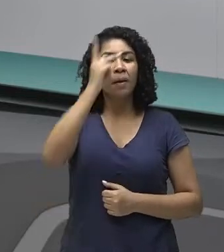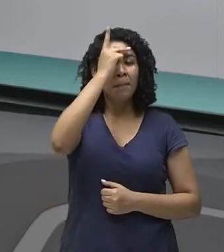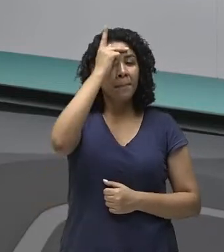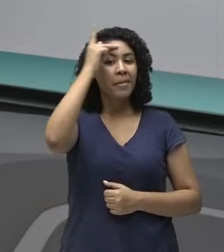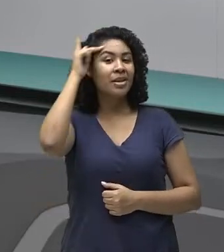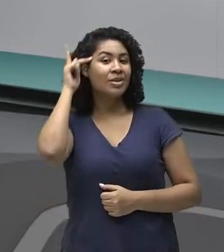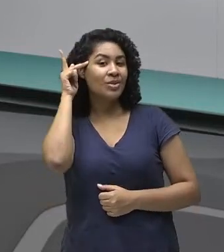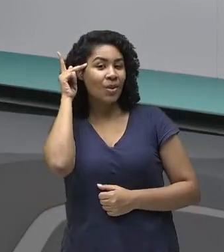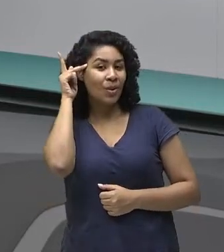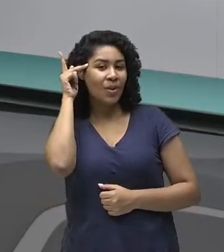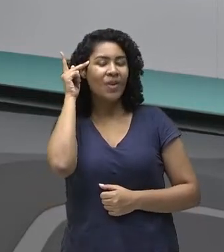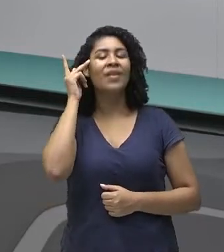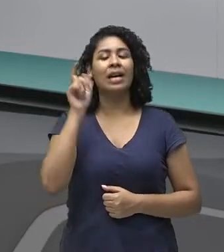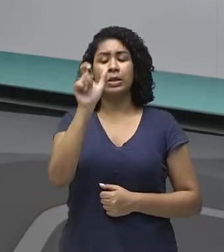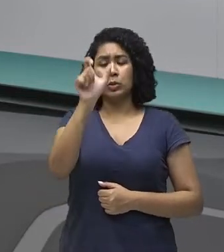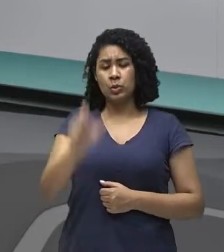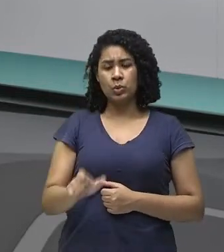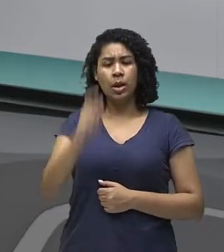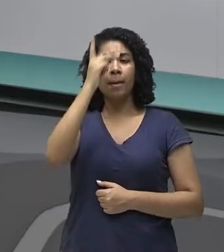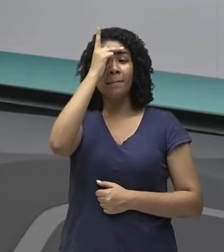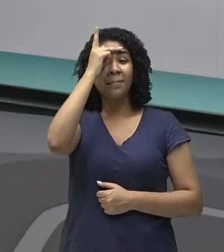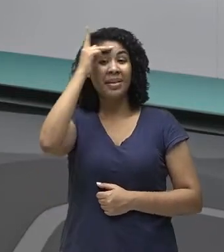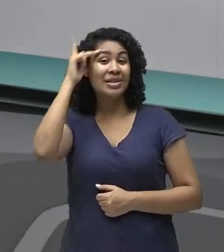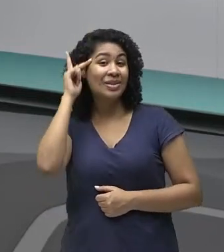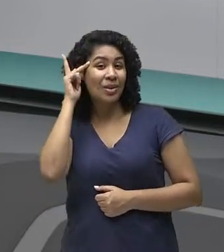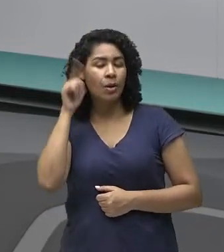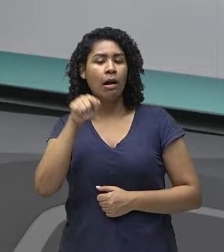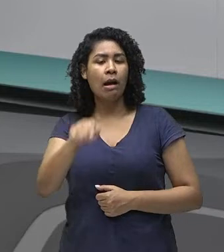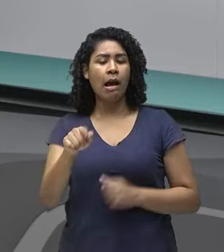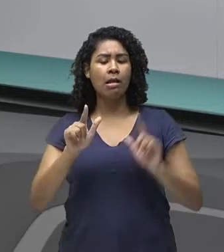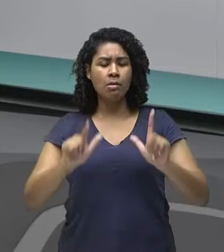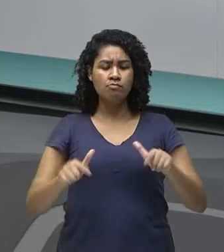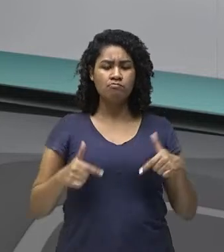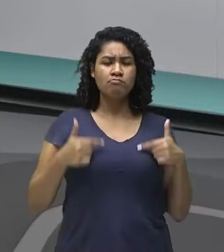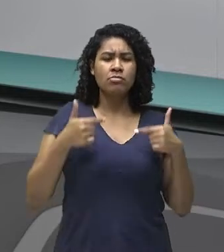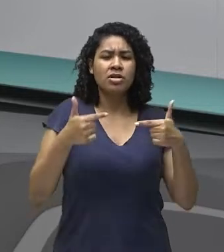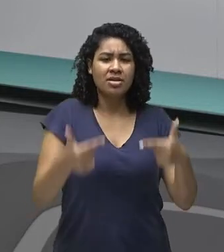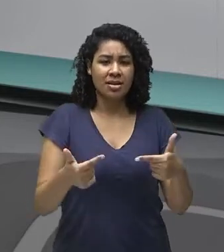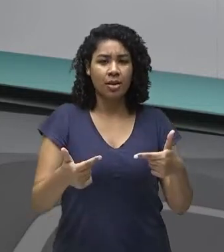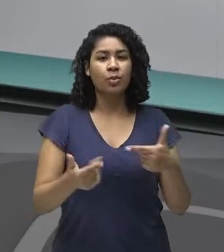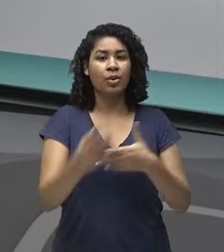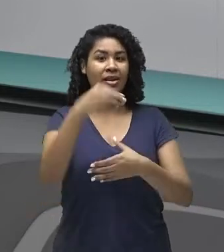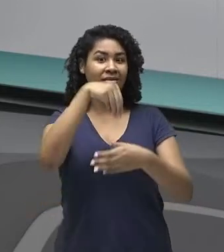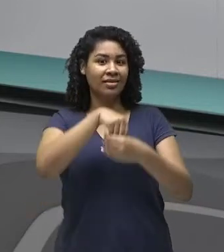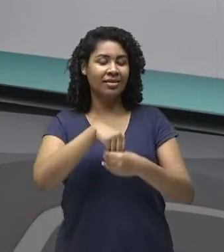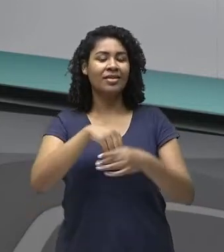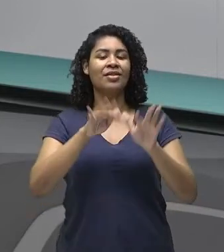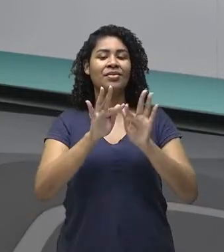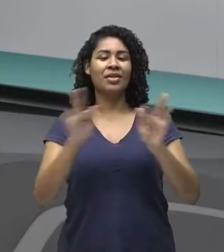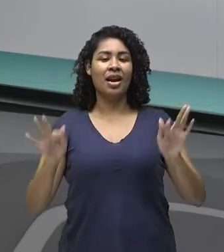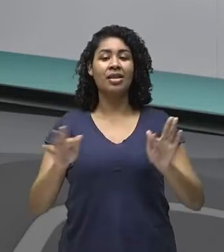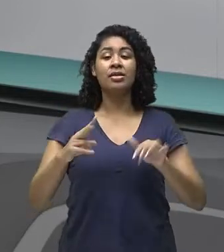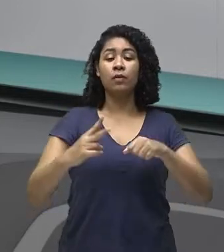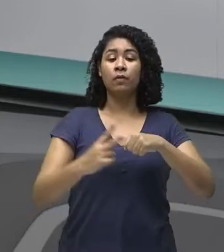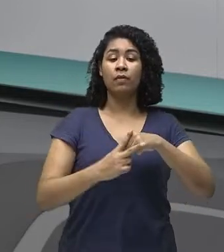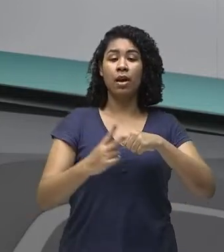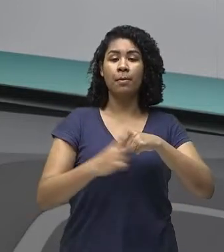lá que é quem pratica a ação, né? Lá o verbo principal. Então, o pronome,